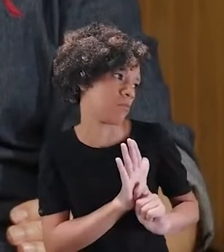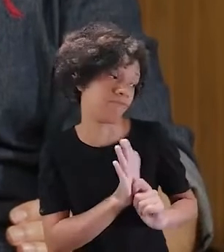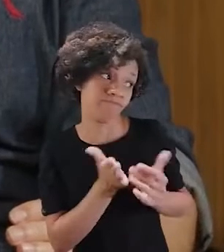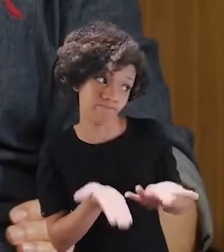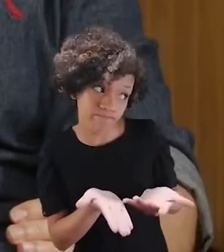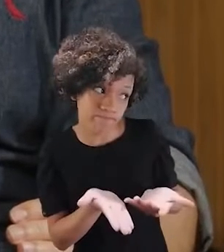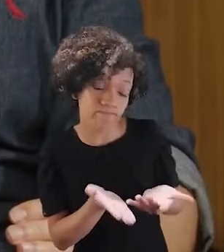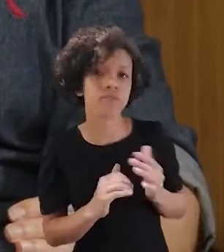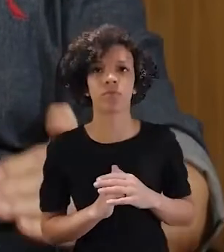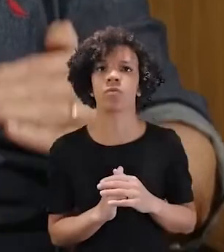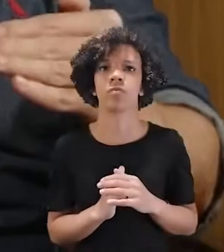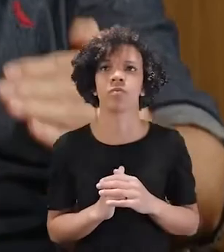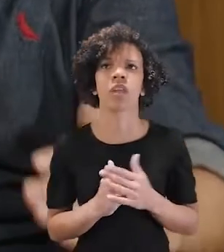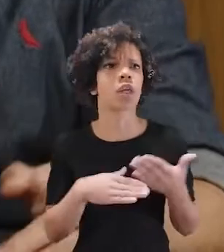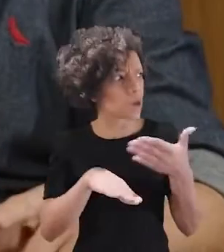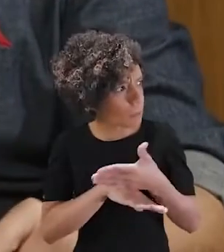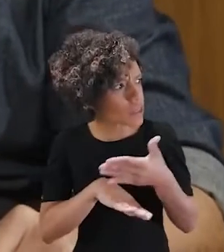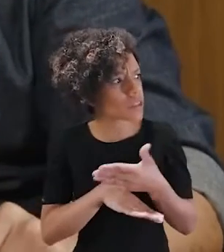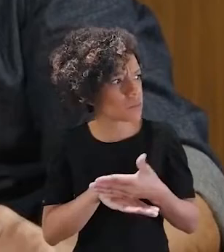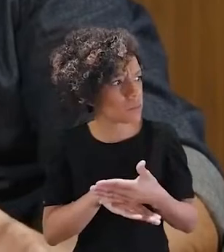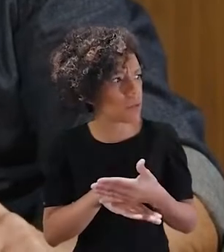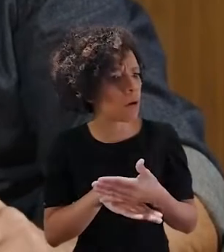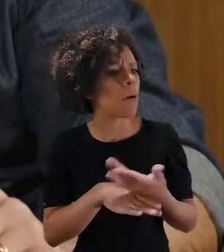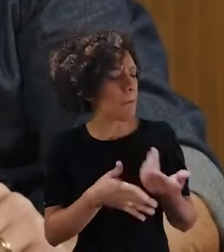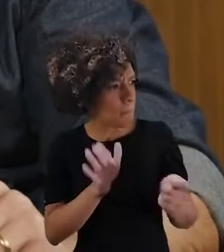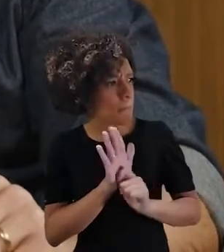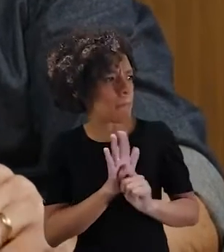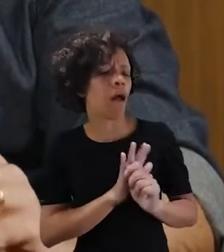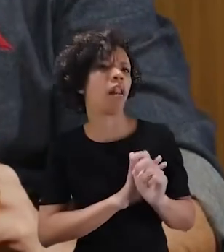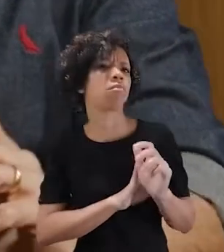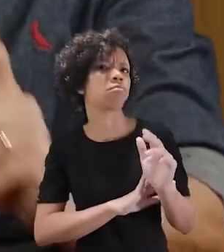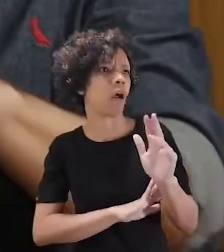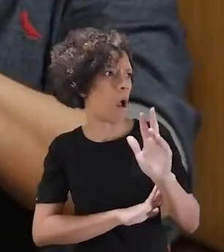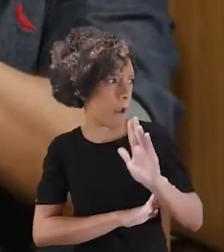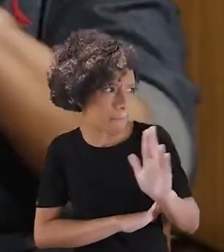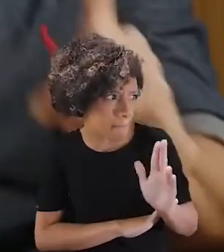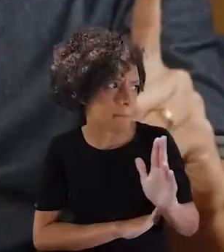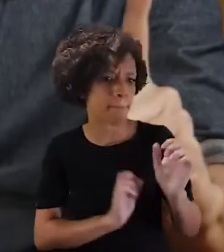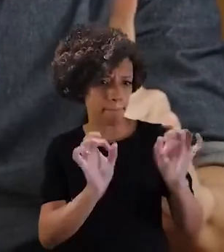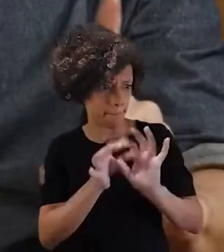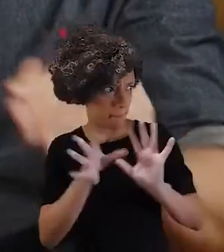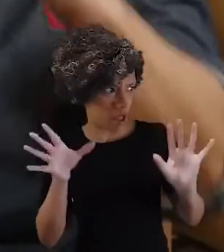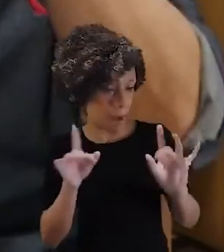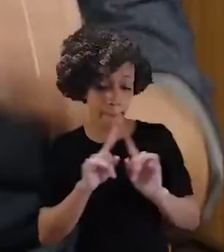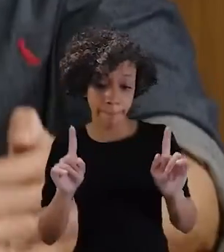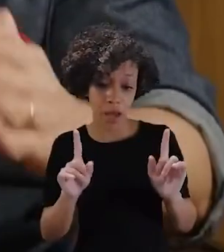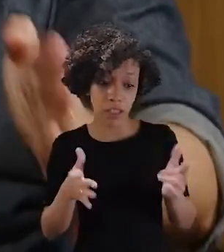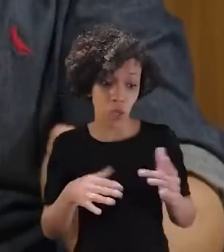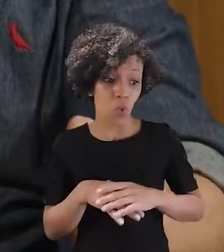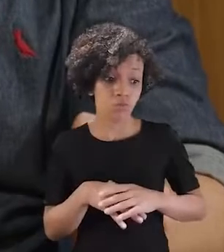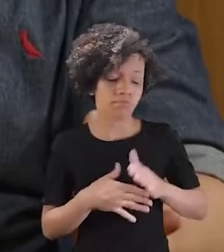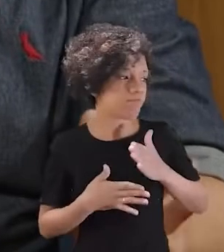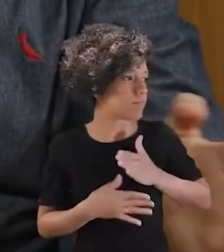e eu tenho eu participo de marcha pela maconha e pela legalização tá no entanto eu